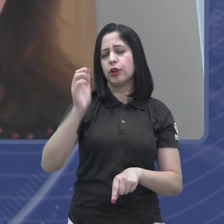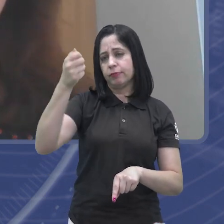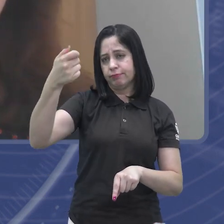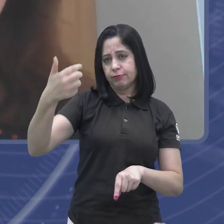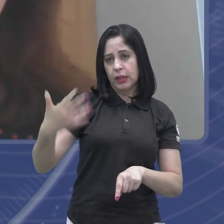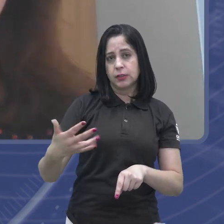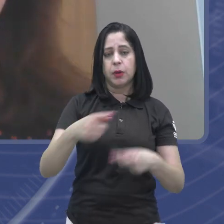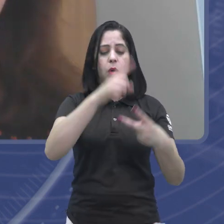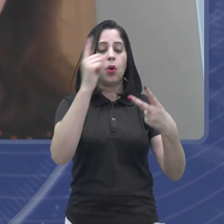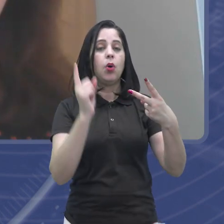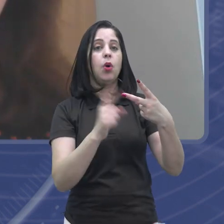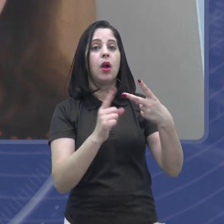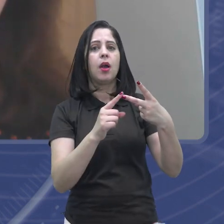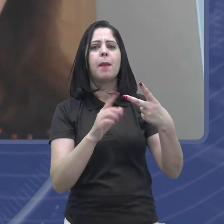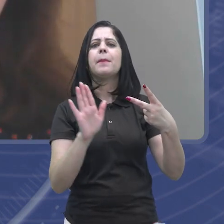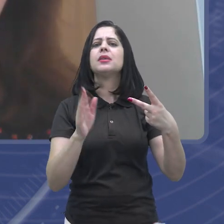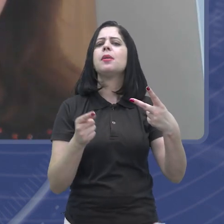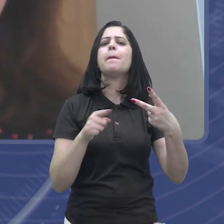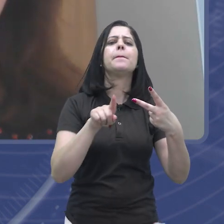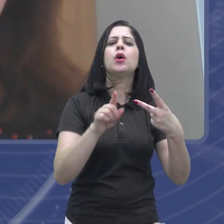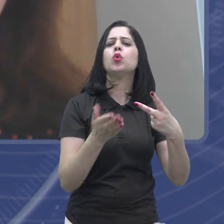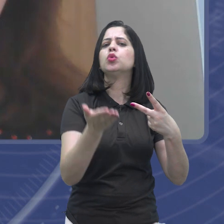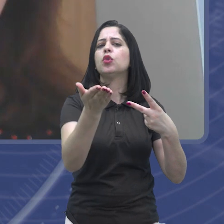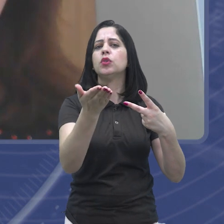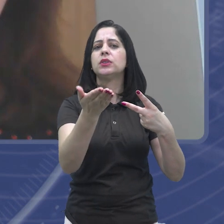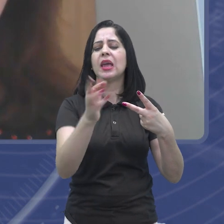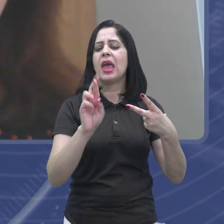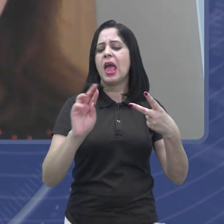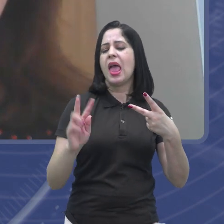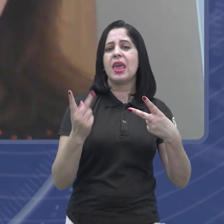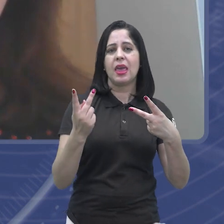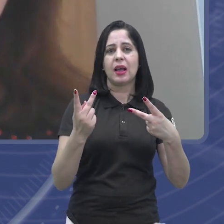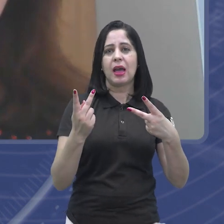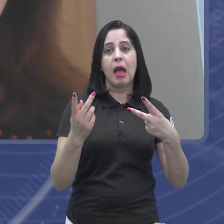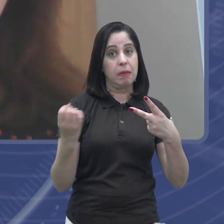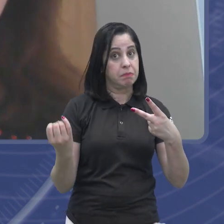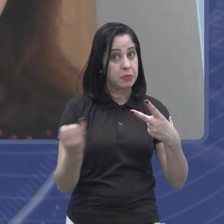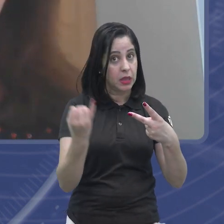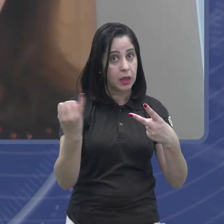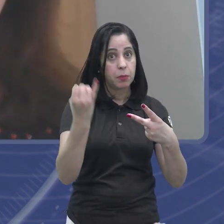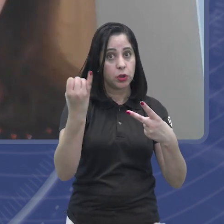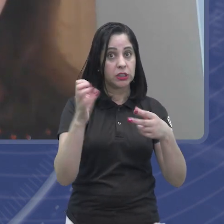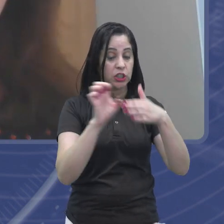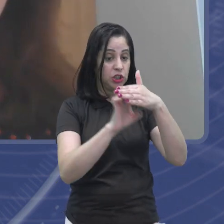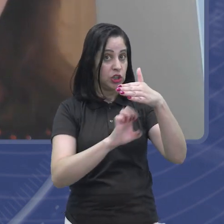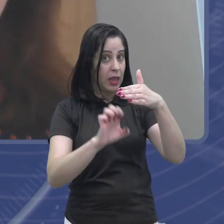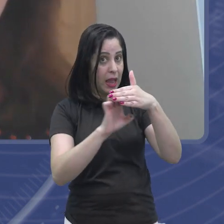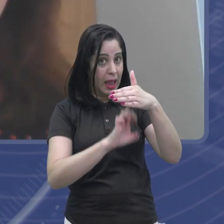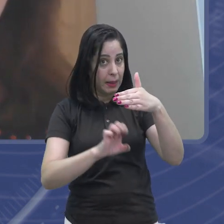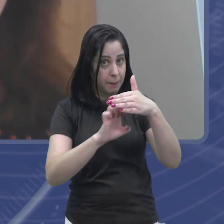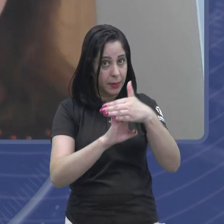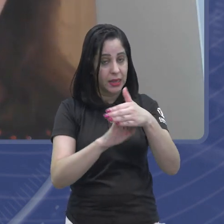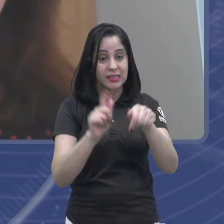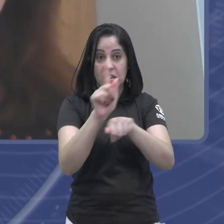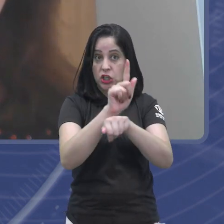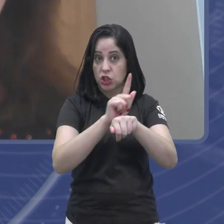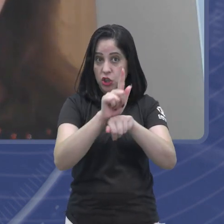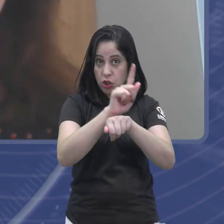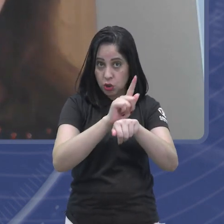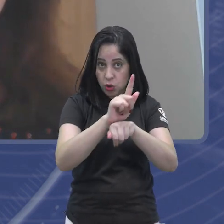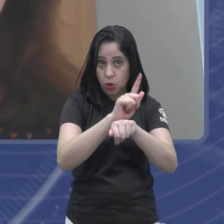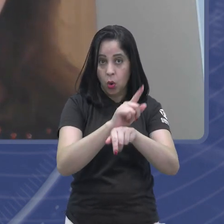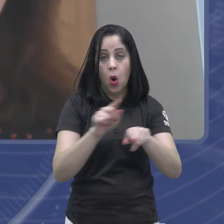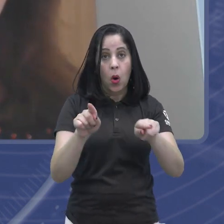que vai falar sobre essa parte, mas com você eu queria falar sobre essa questão do RH. É importante que as empresas, que os gestores de